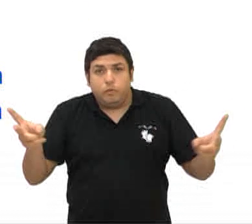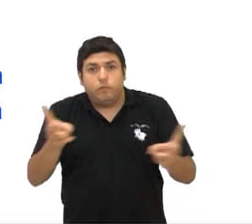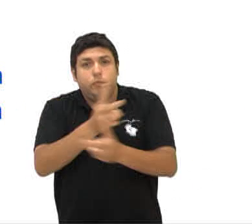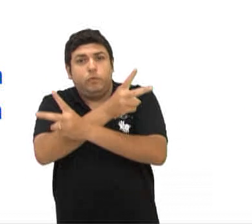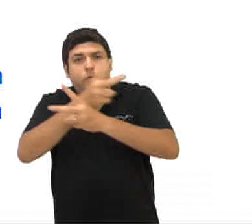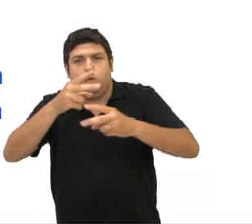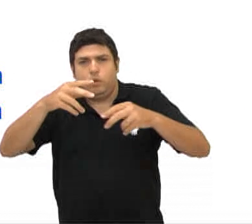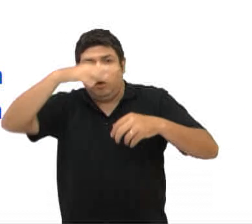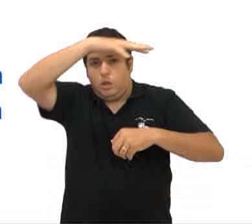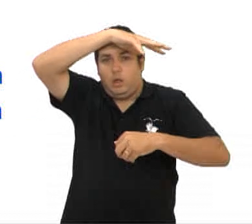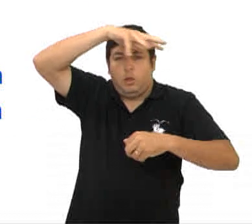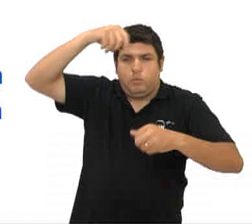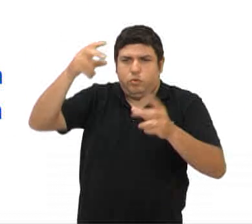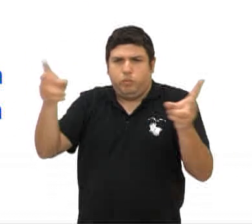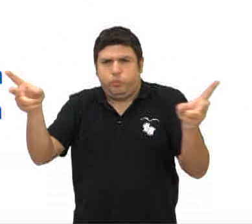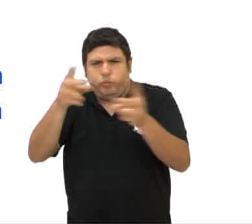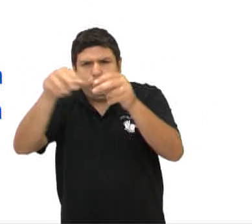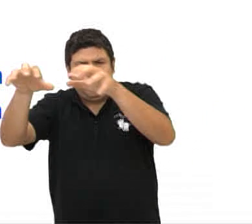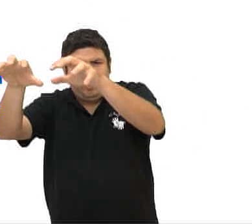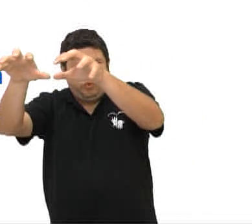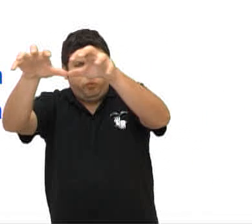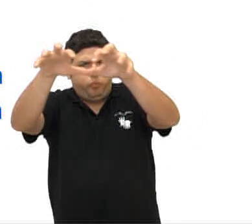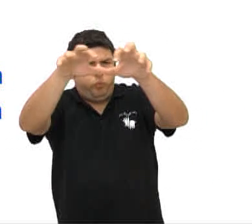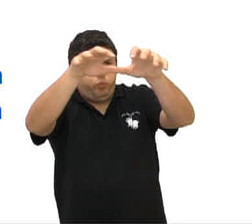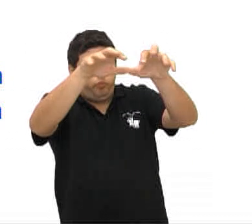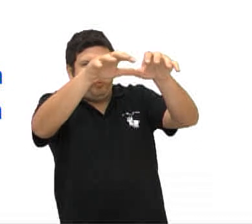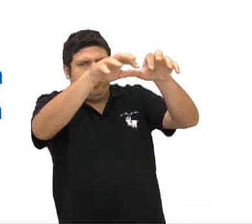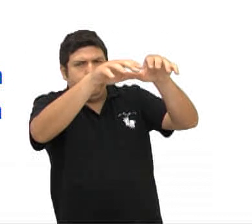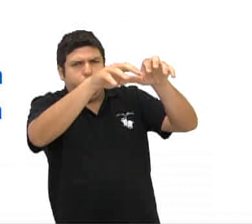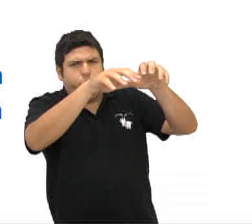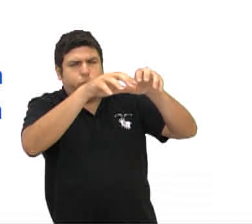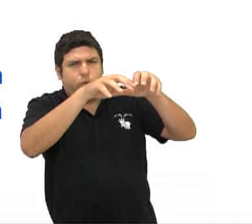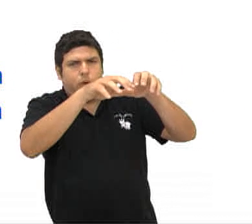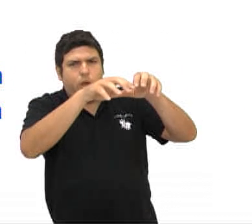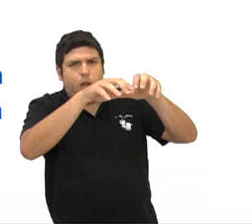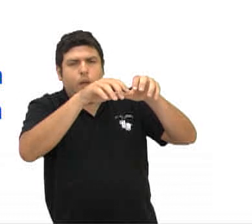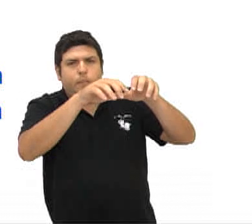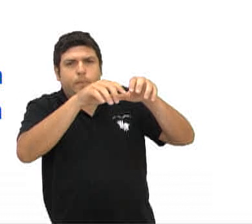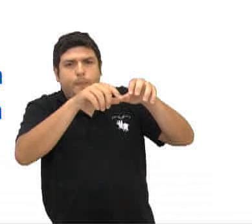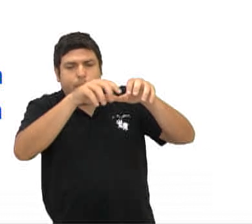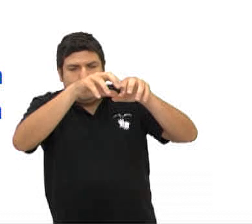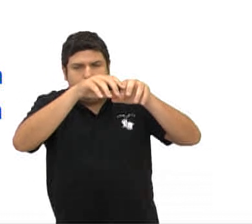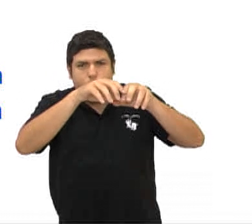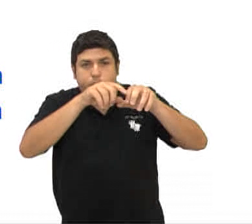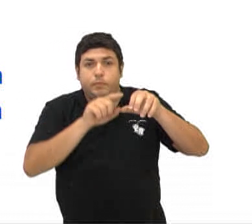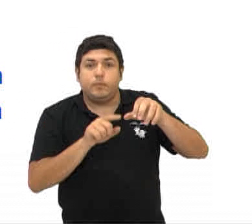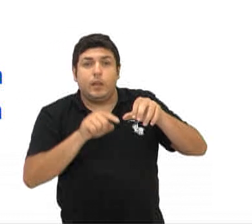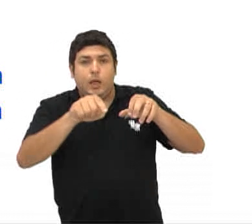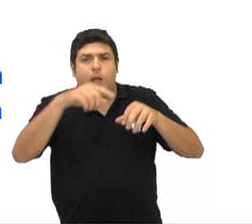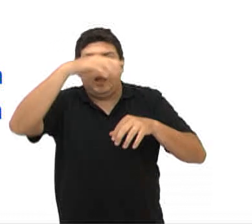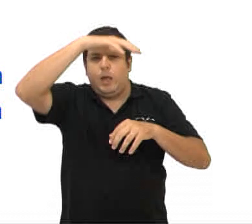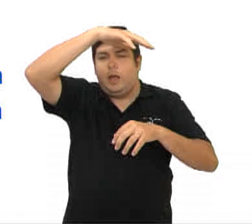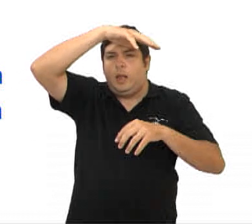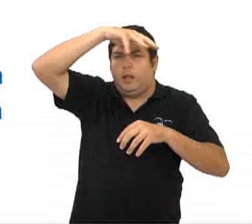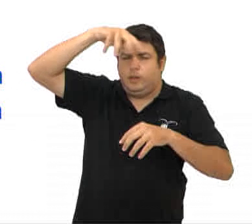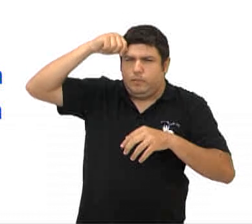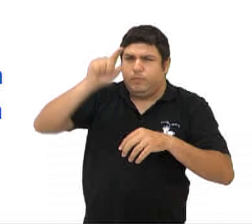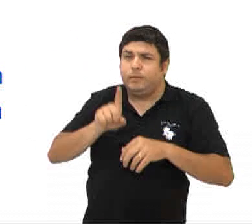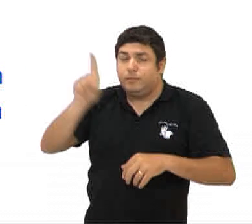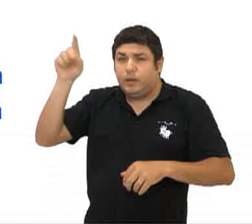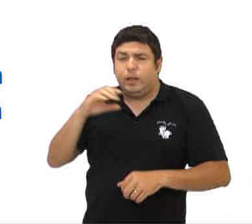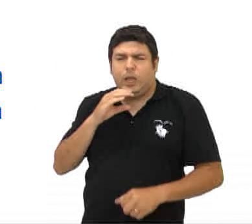Amazônia, precipita, choveu. Então, nuvens avançam trocando umidade com a floresta. Quando chove lá, a Amazônia é muito quente e úmida, né?